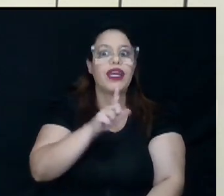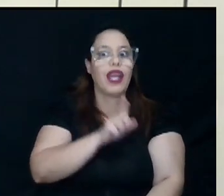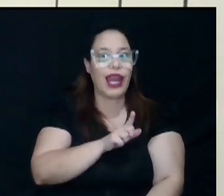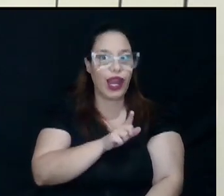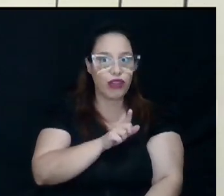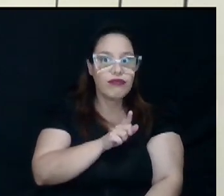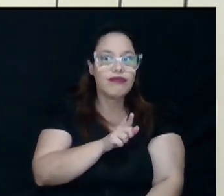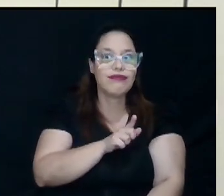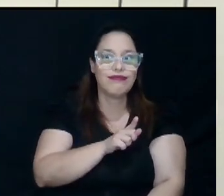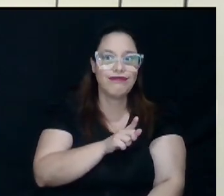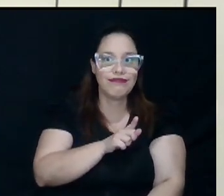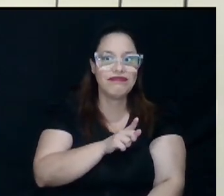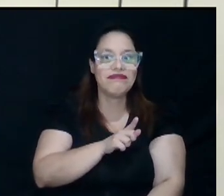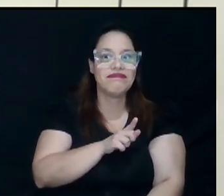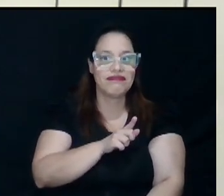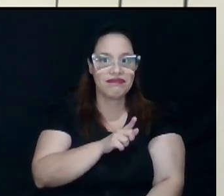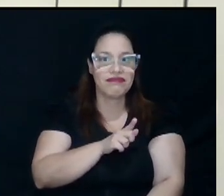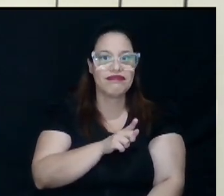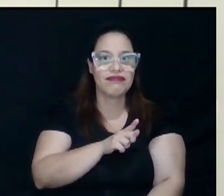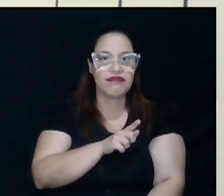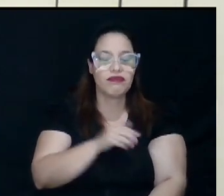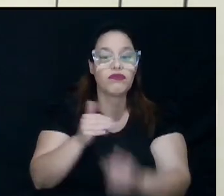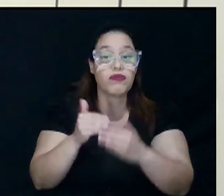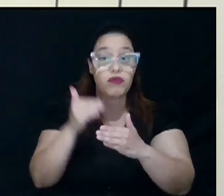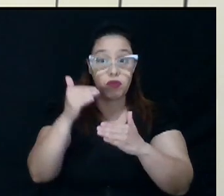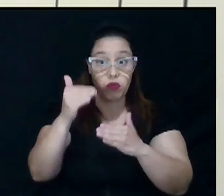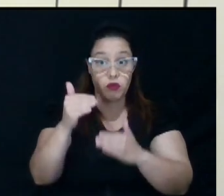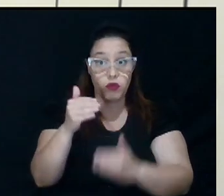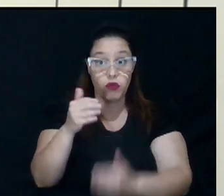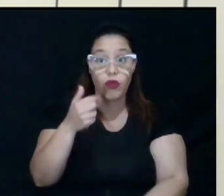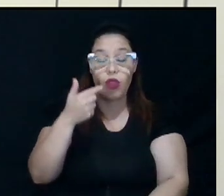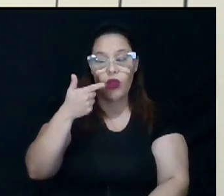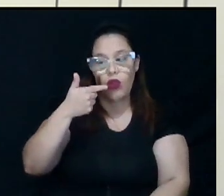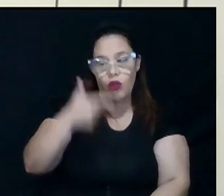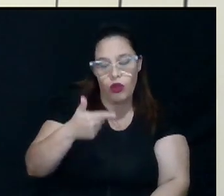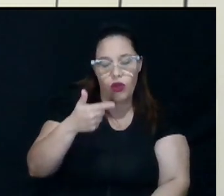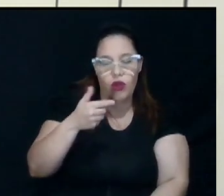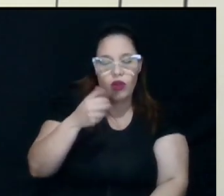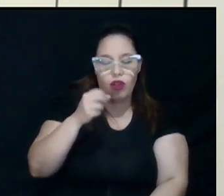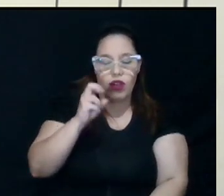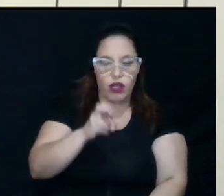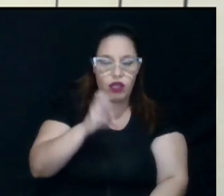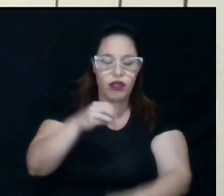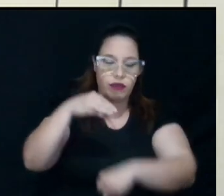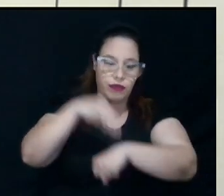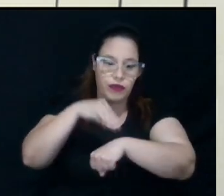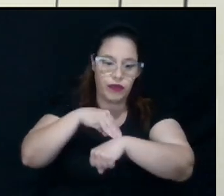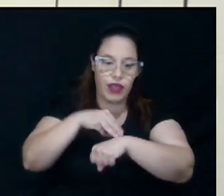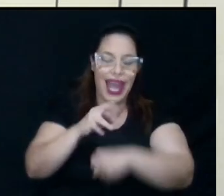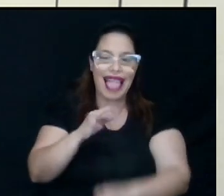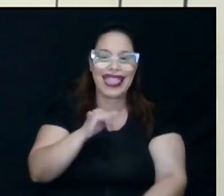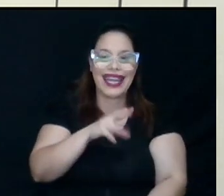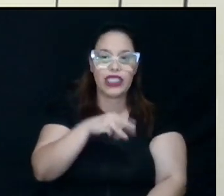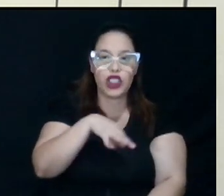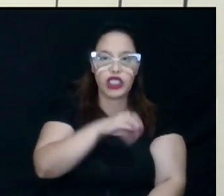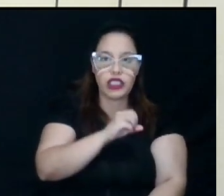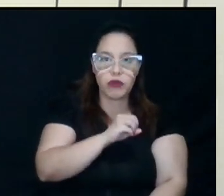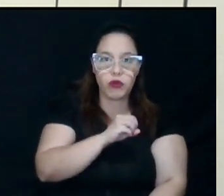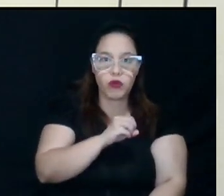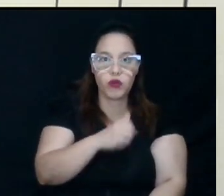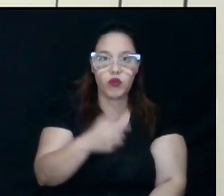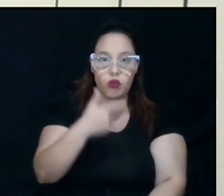de medalhas. Pouquinho mais tarde, 2h55, tem atletismo, 200 metros,